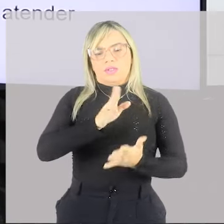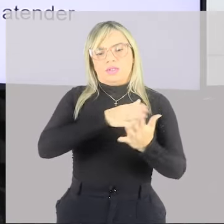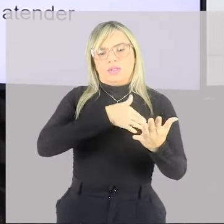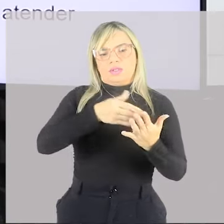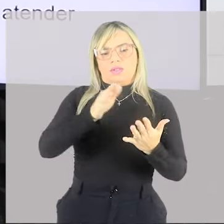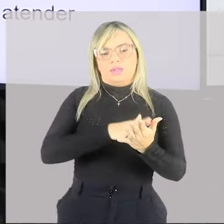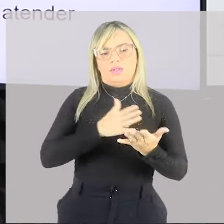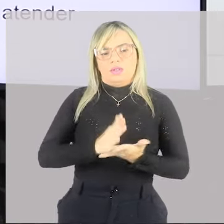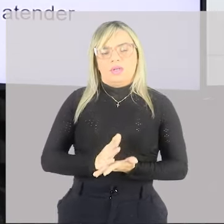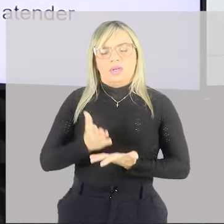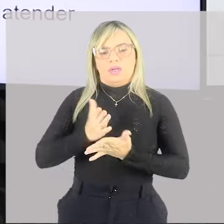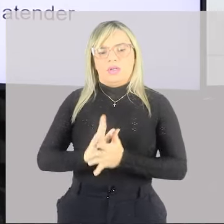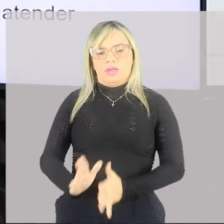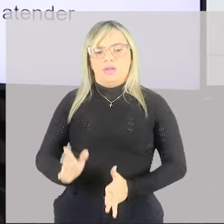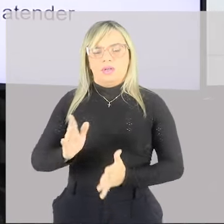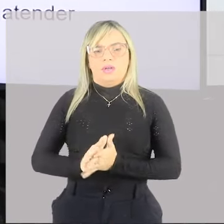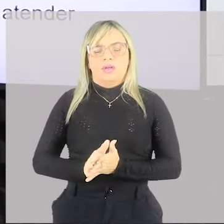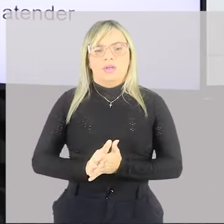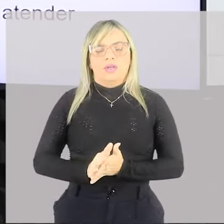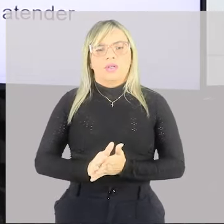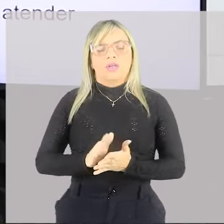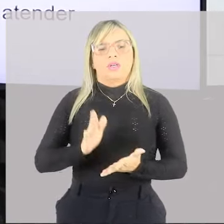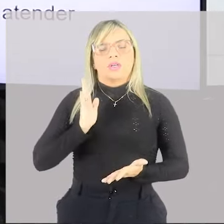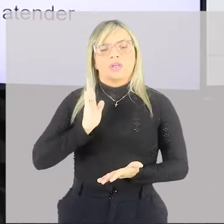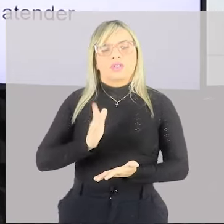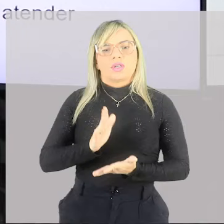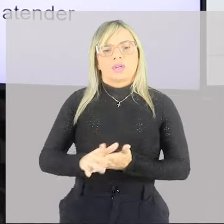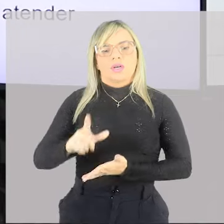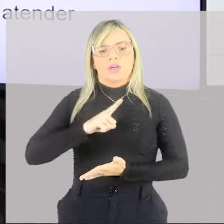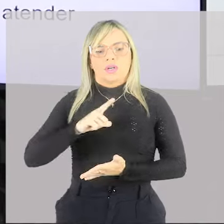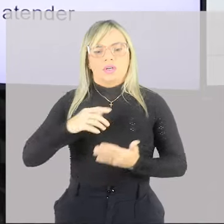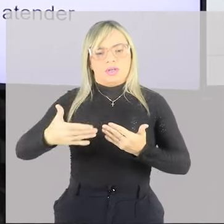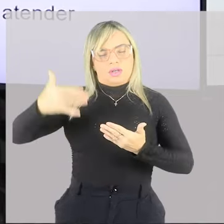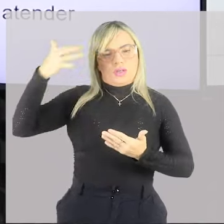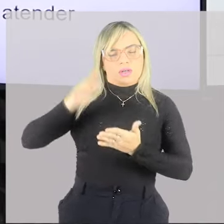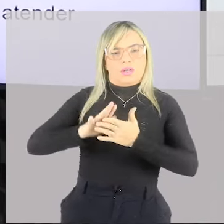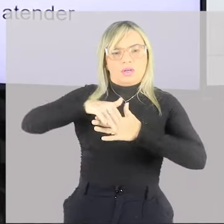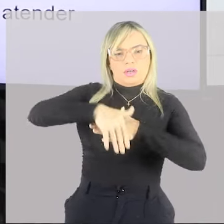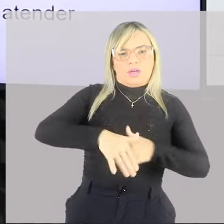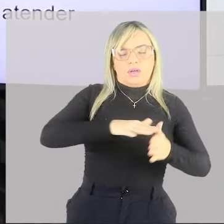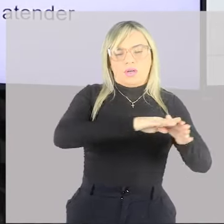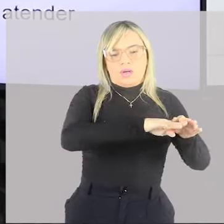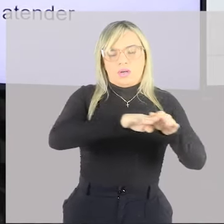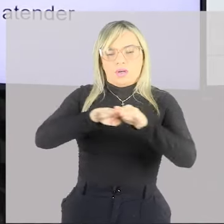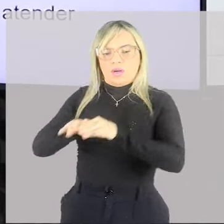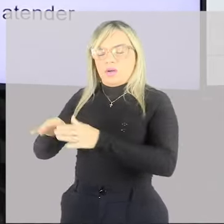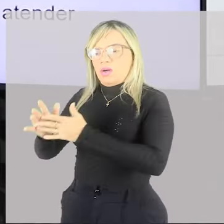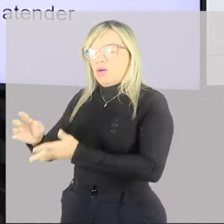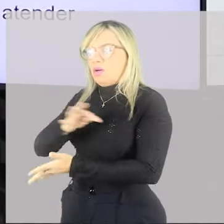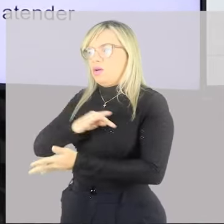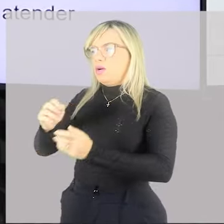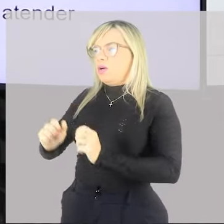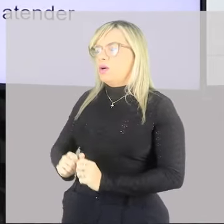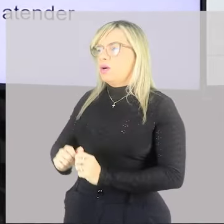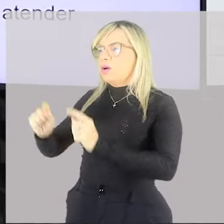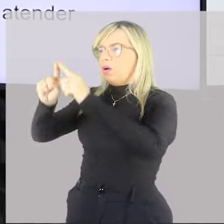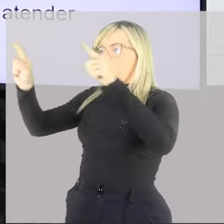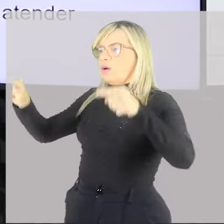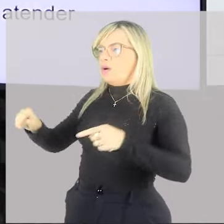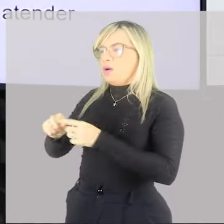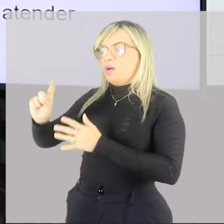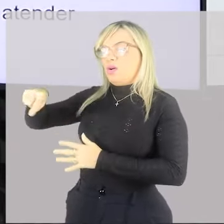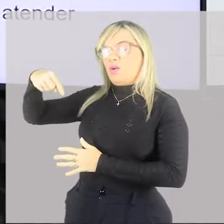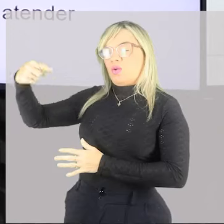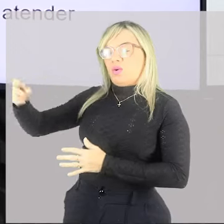essa técnica de pintura que era utilizada na pré-história ela tinha um padrão a técnica de pintura que é usada no moral tem outro